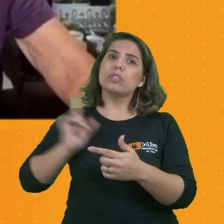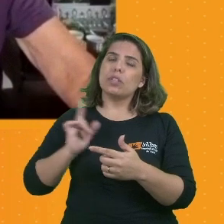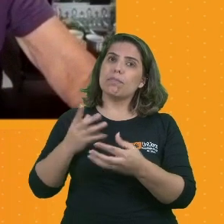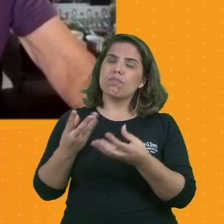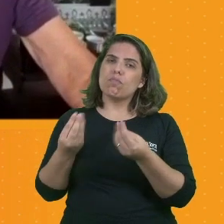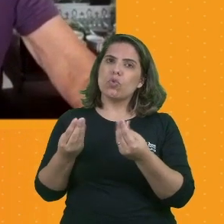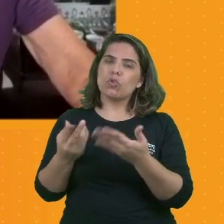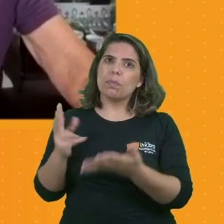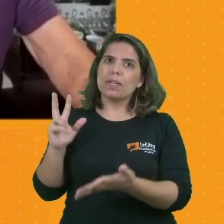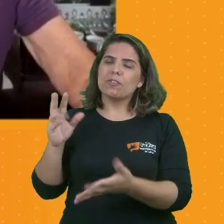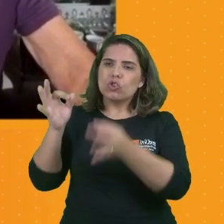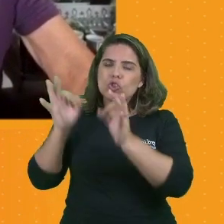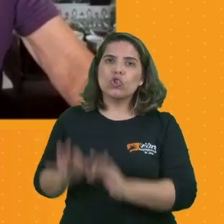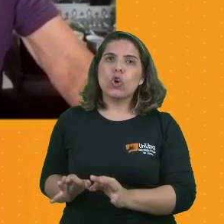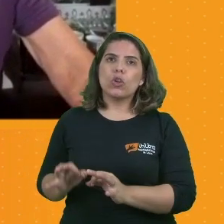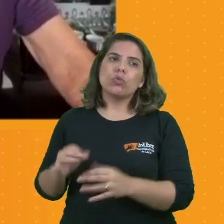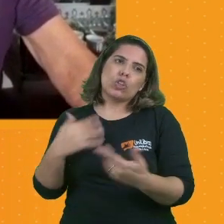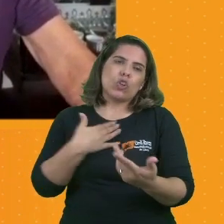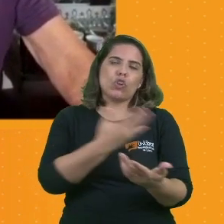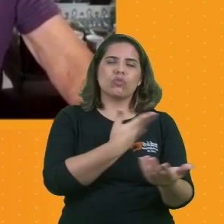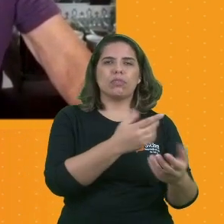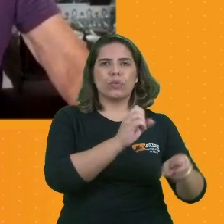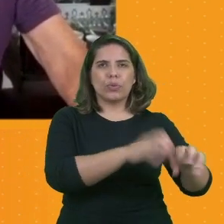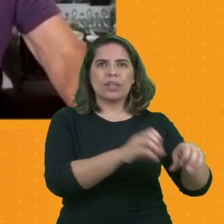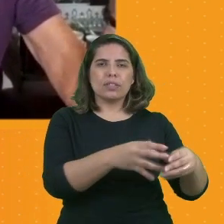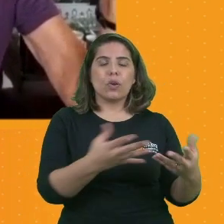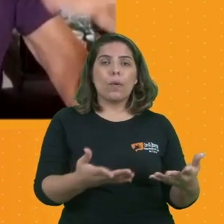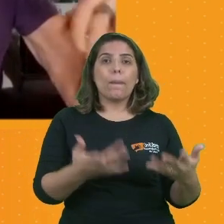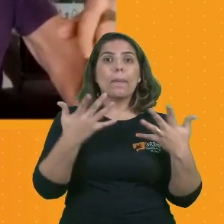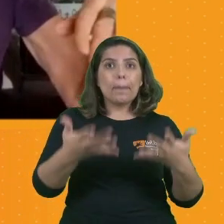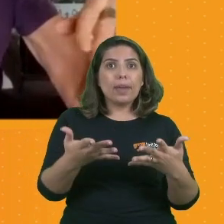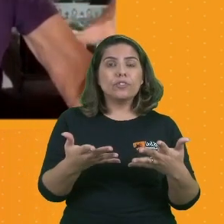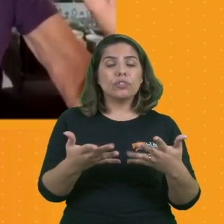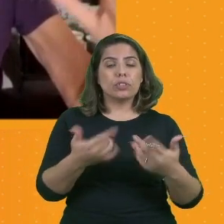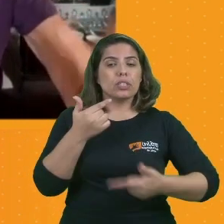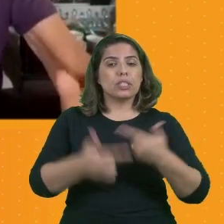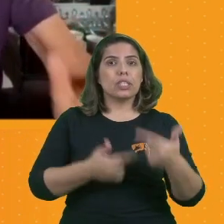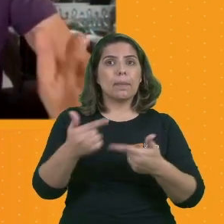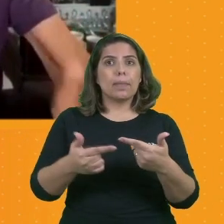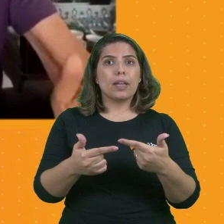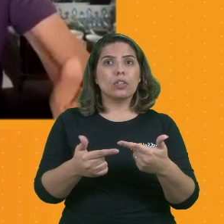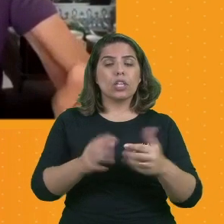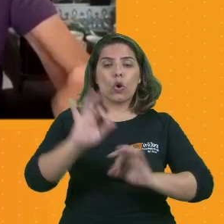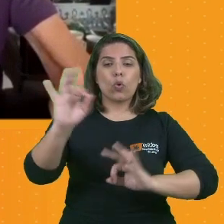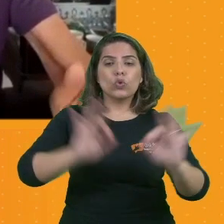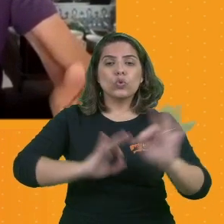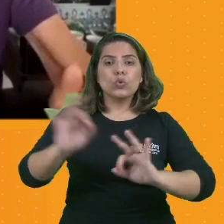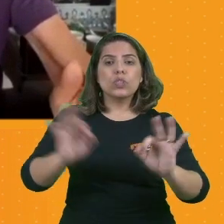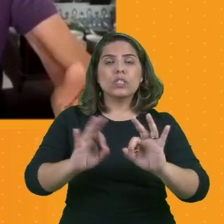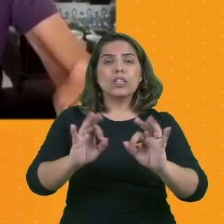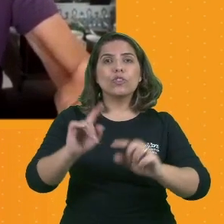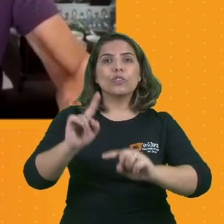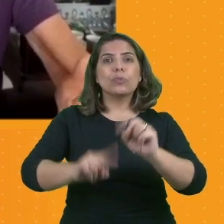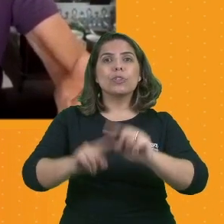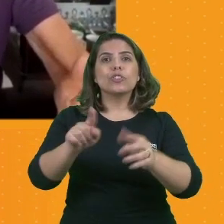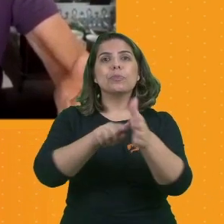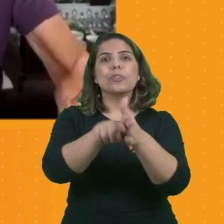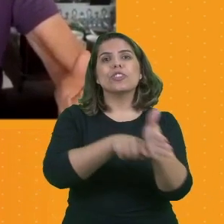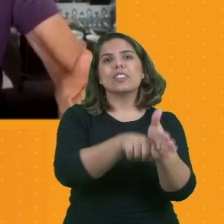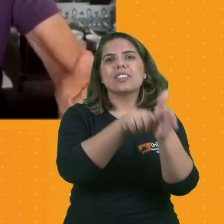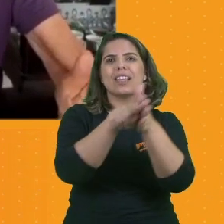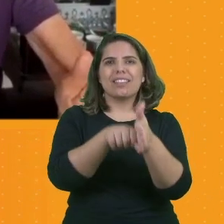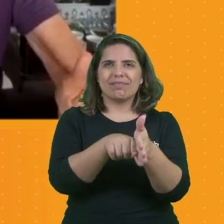mais sólidos do nosso mas a serviço da construção do nosso objeto de pesquisa